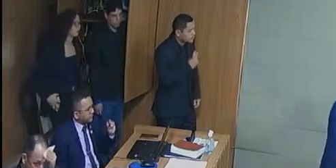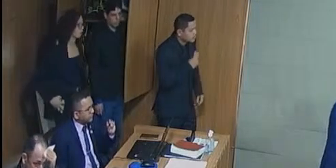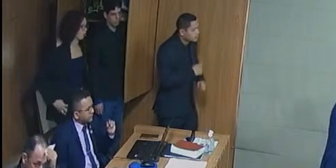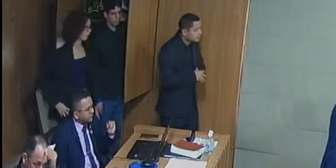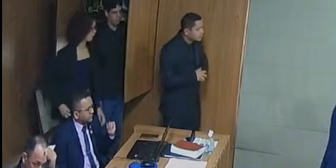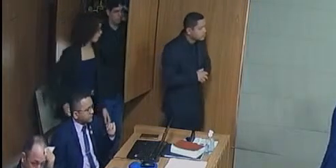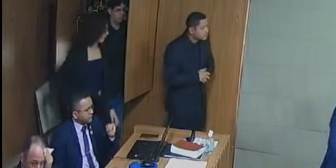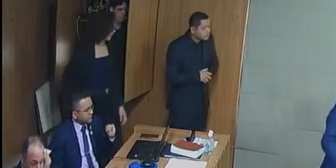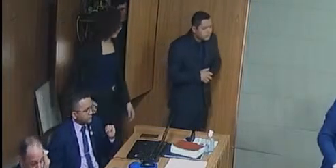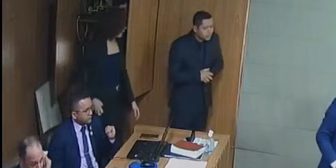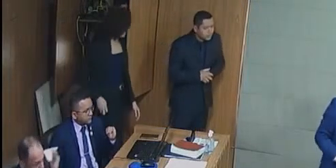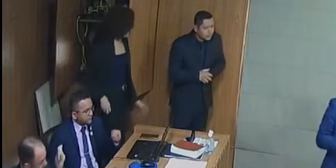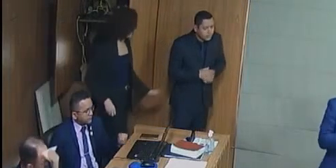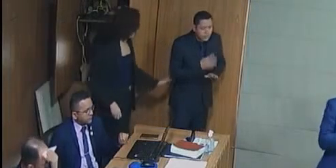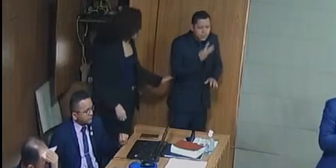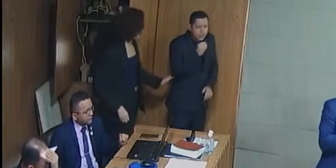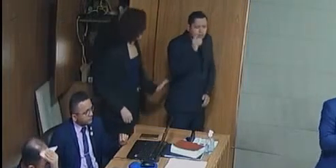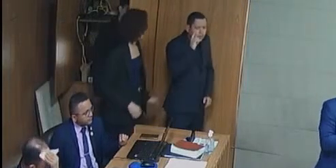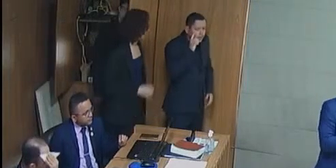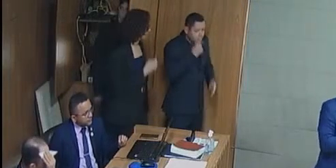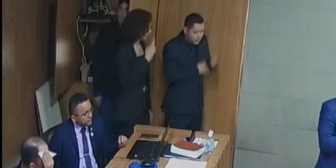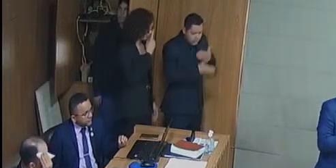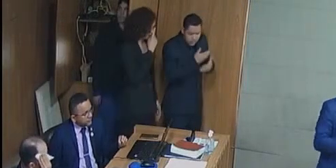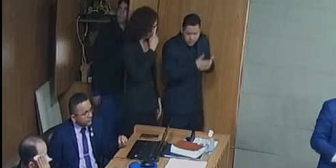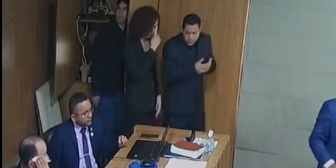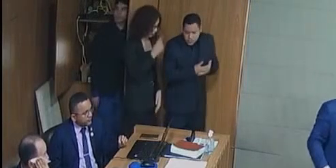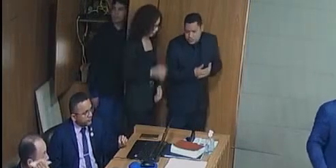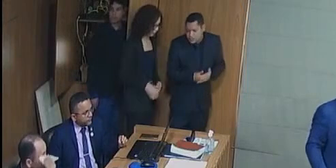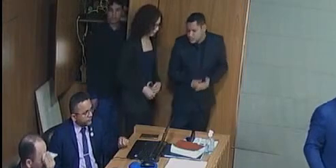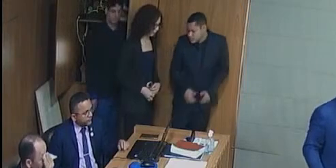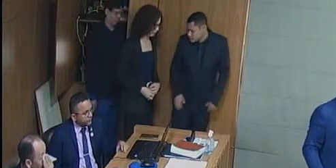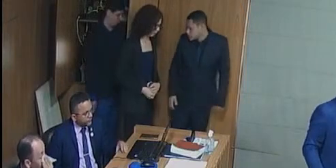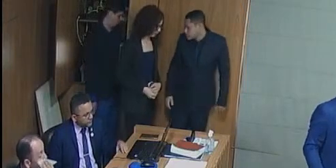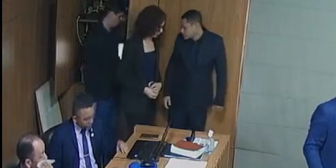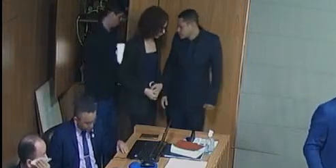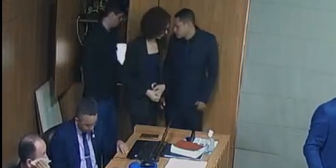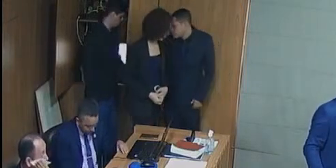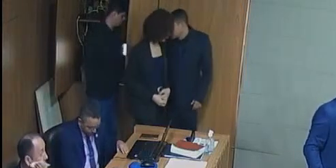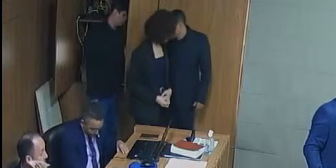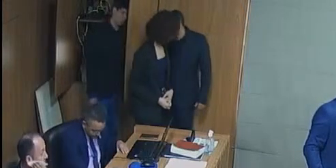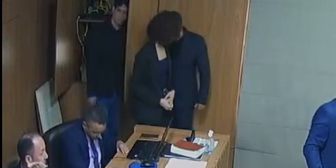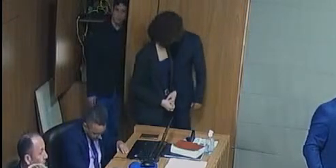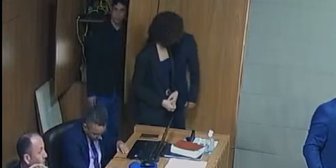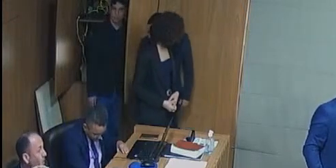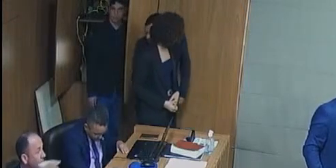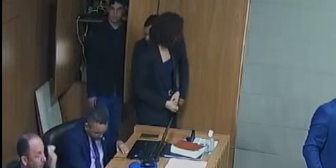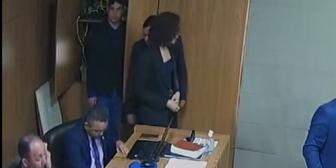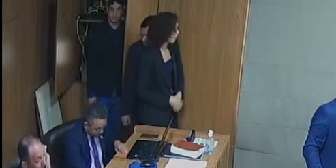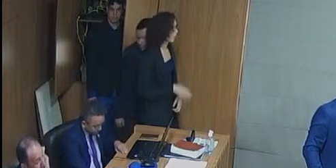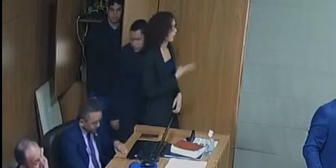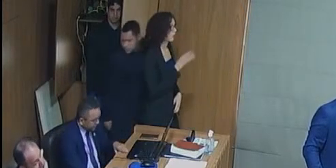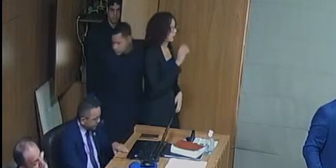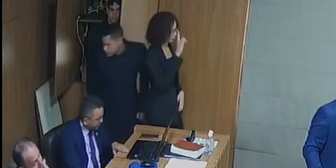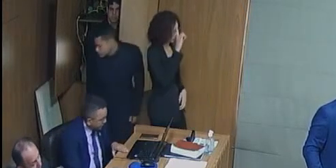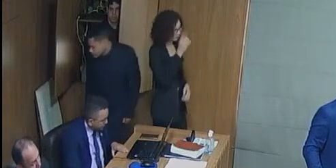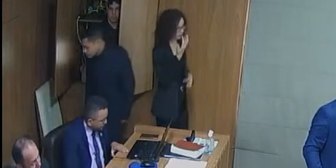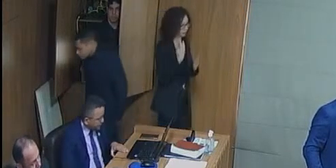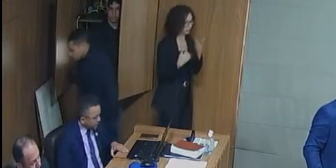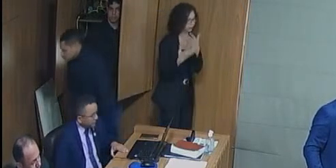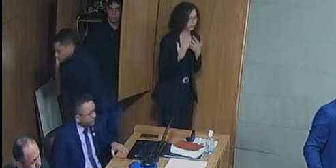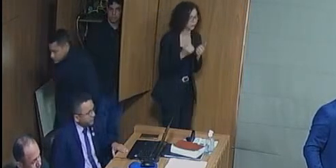que há 30 dias atrás 40 dias atrás eu recebi a informação dos meus Advogados